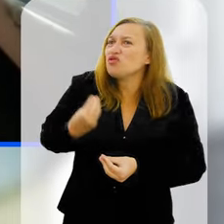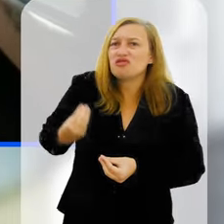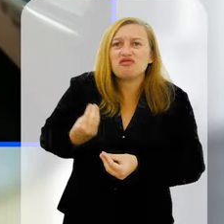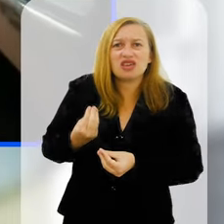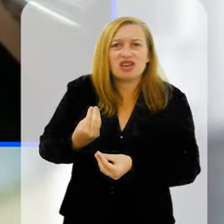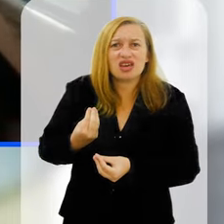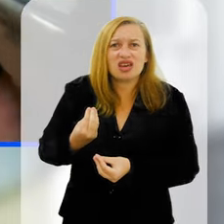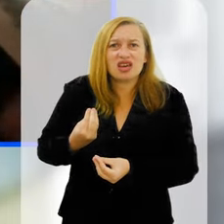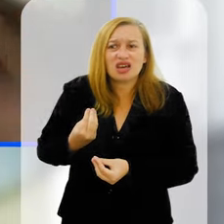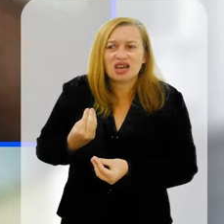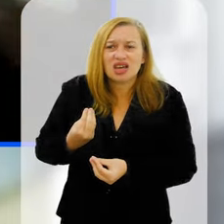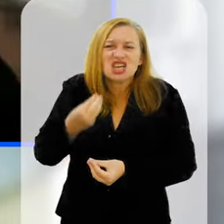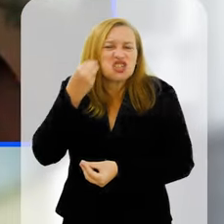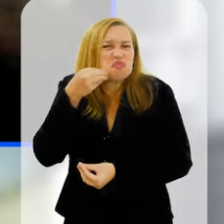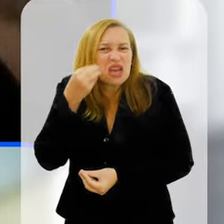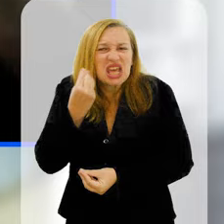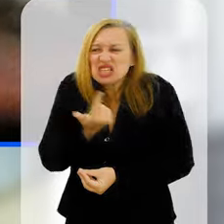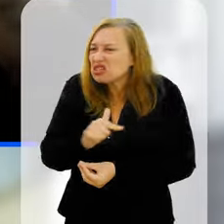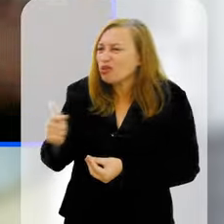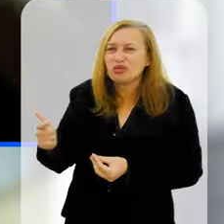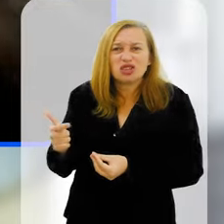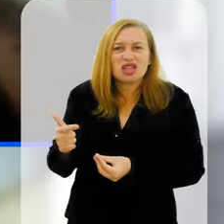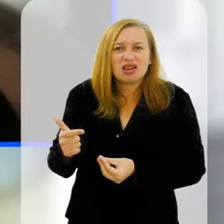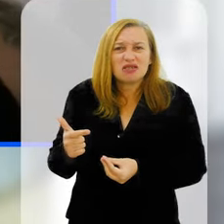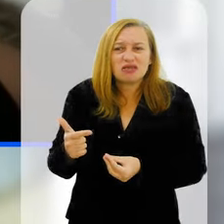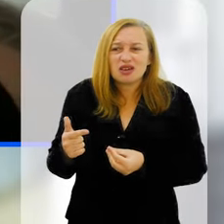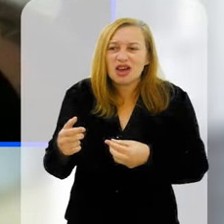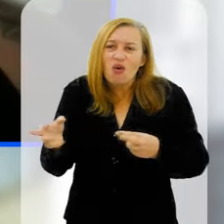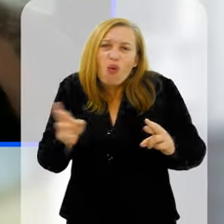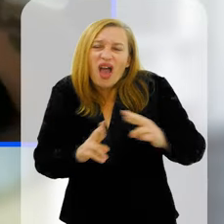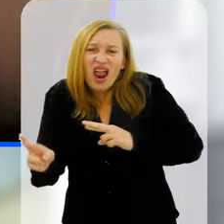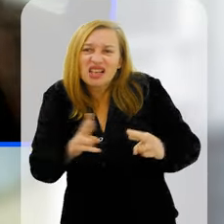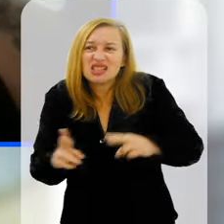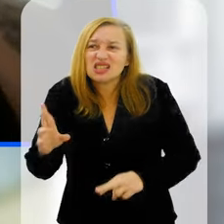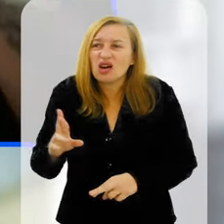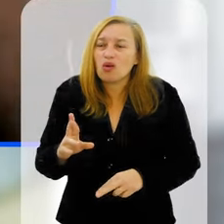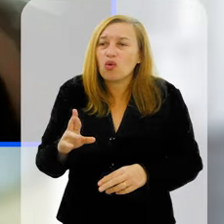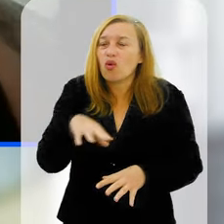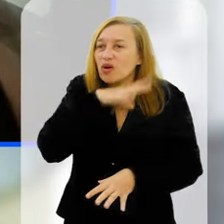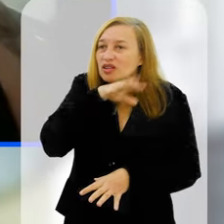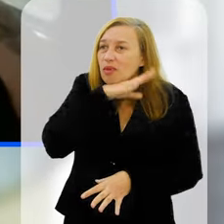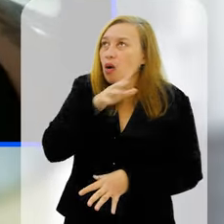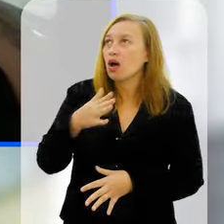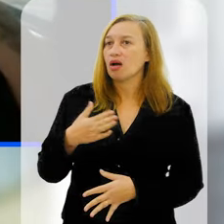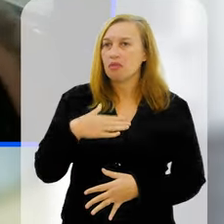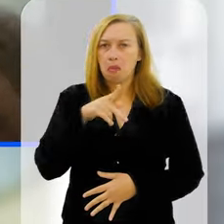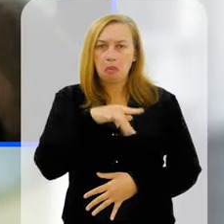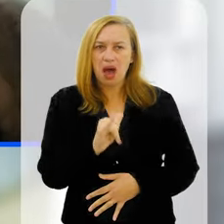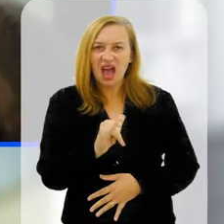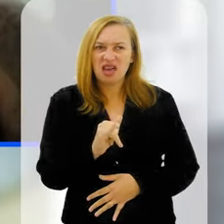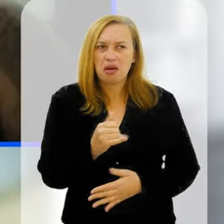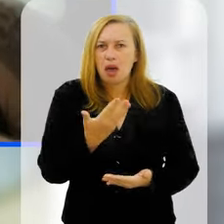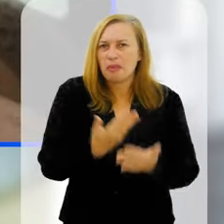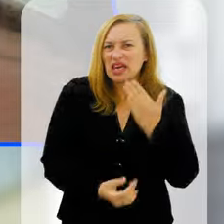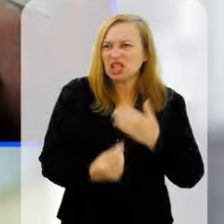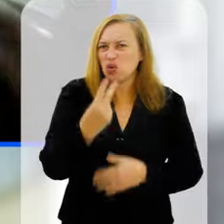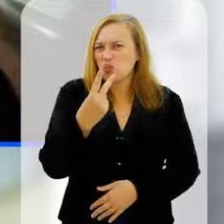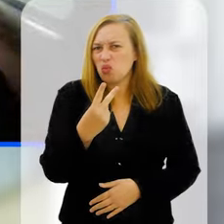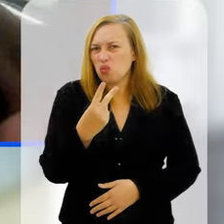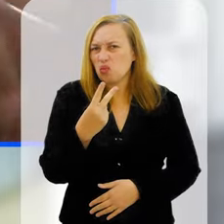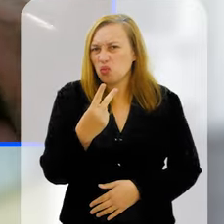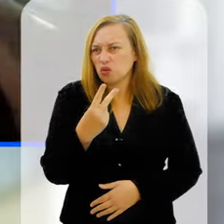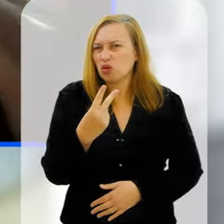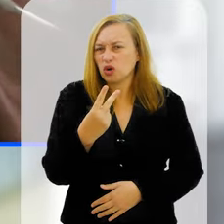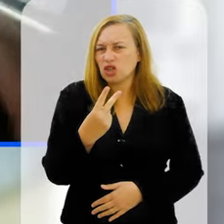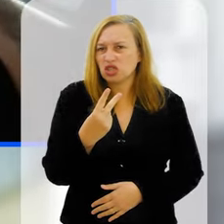não tem ideia. Você vai falar, cara, como é que eu vivi tanto tempo sem sentir esse amor, sem sentir essa relação? E meus pais perderam deve ter